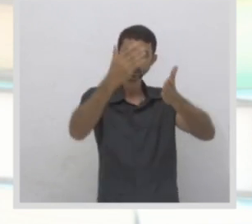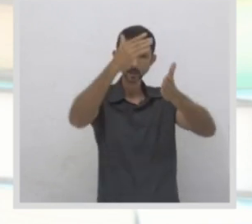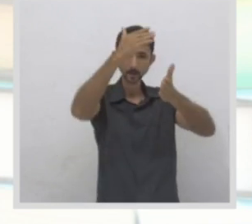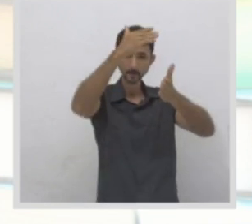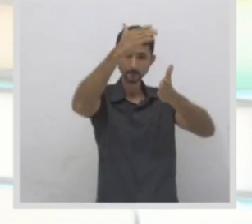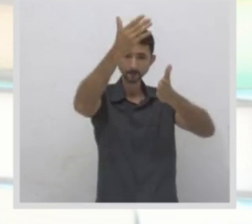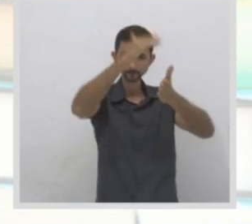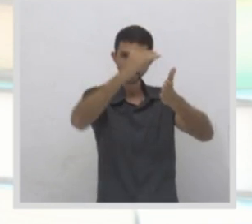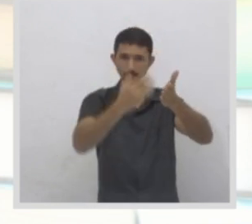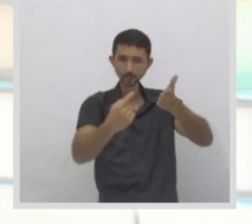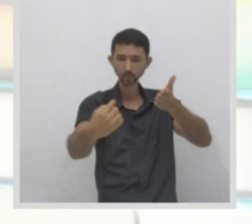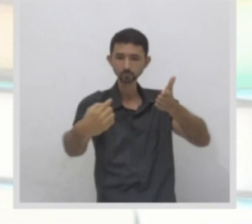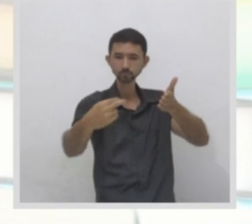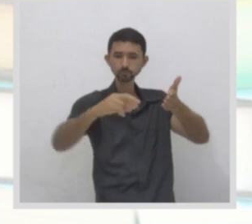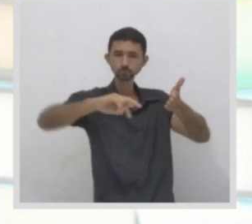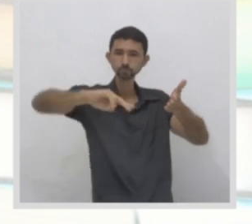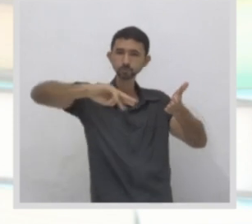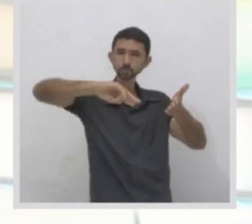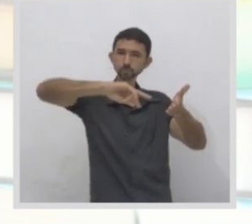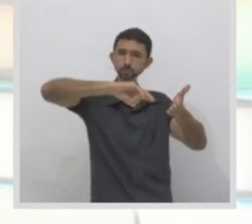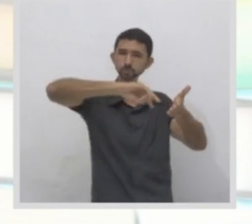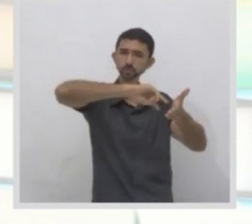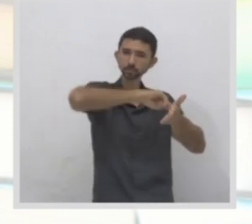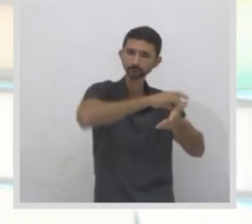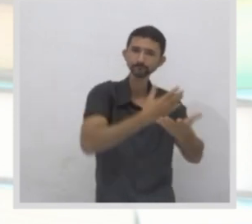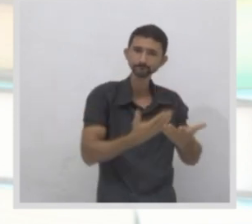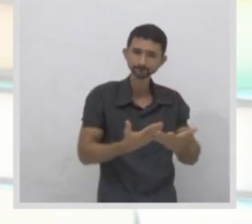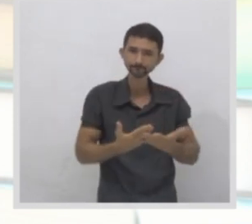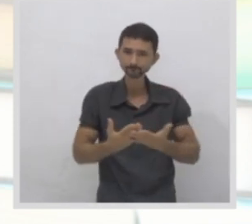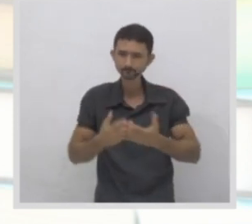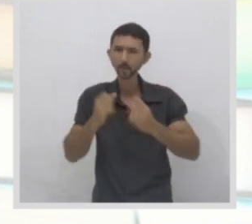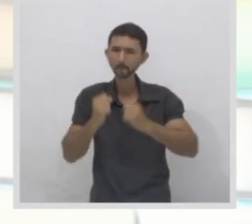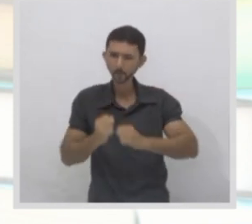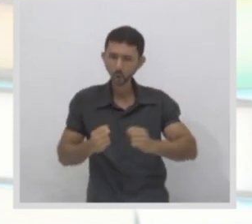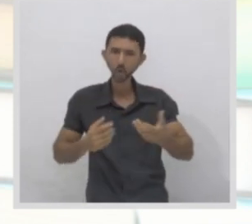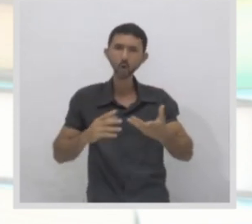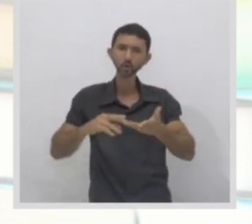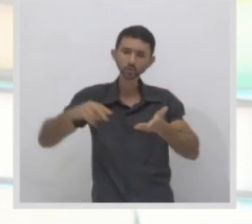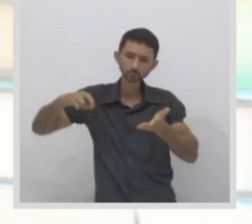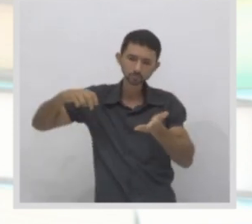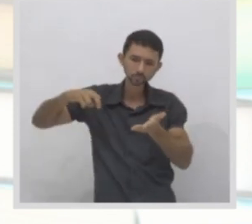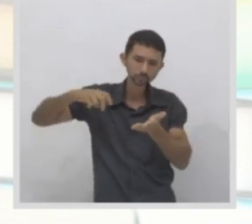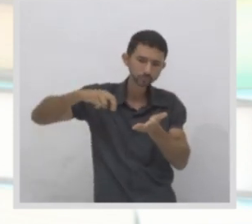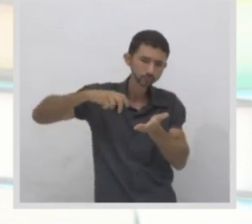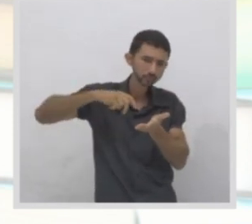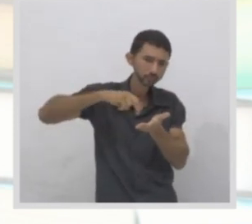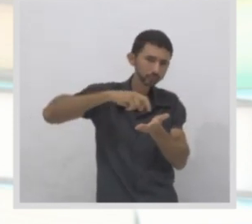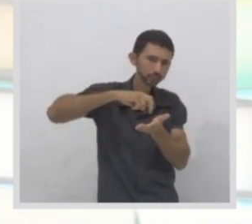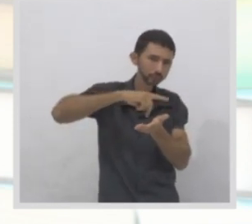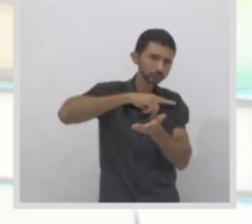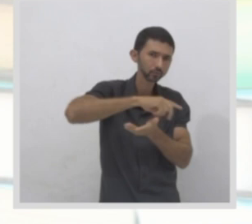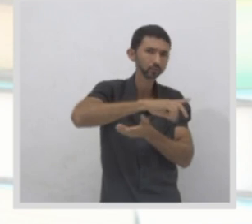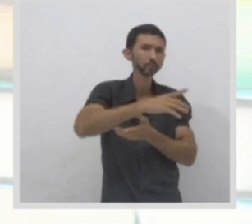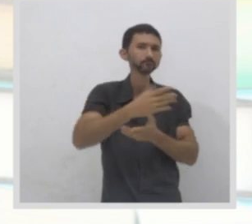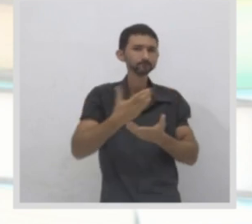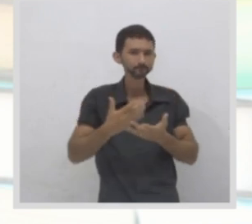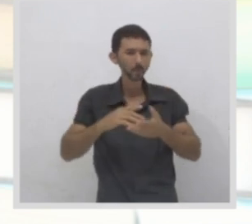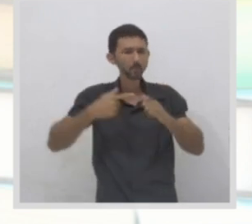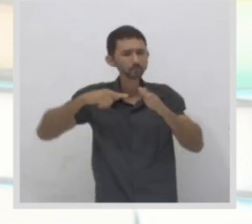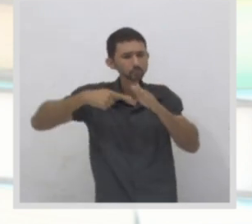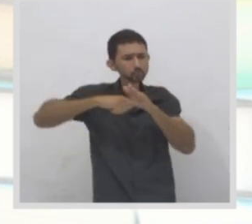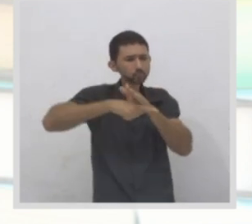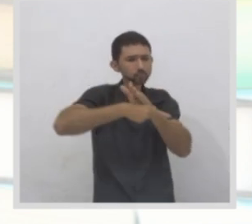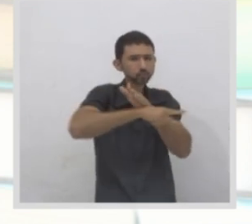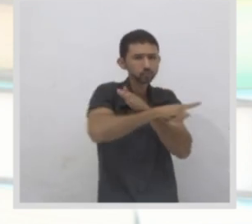território americano. Né? Nós sabíamos que o nosso território, naquele momento, até o Tratado de Tordesilhas, ele tinha uma porção